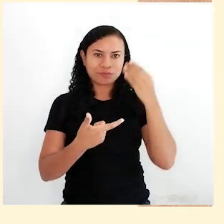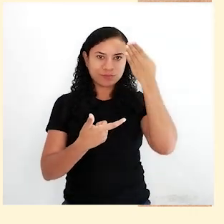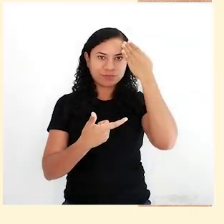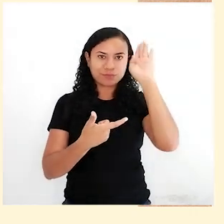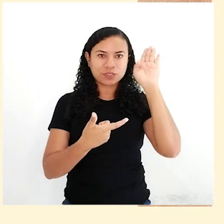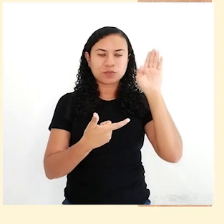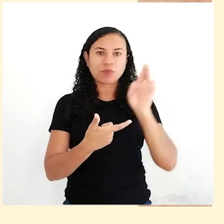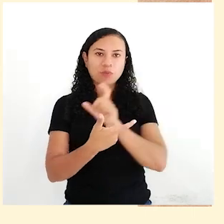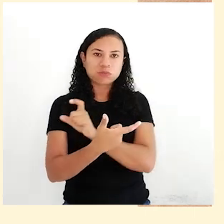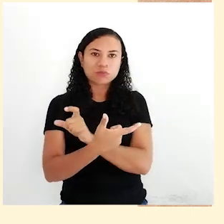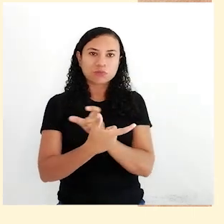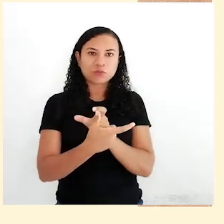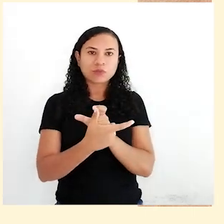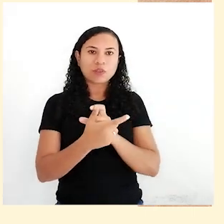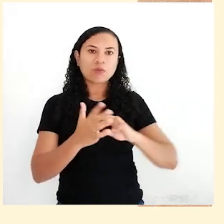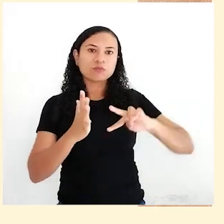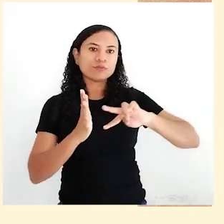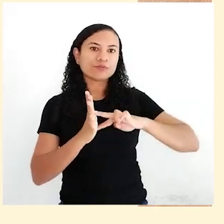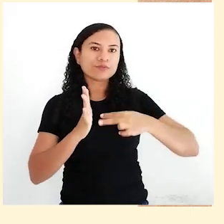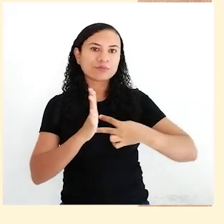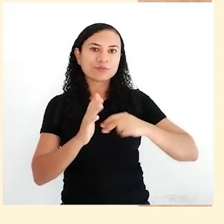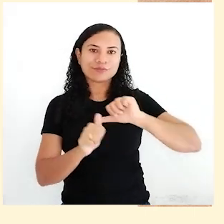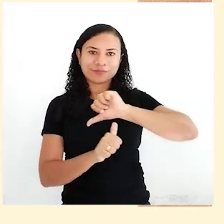tem o seu significado alterado.